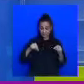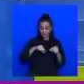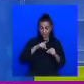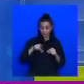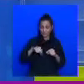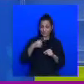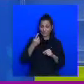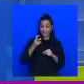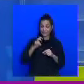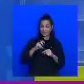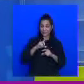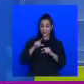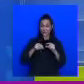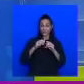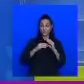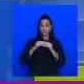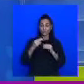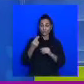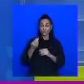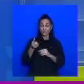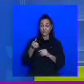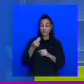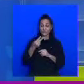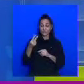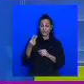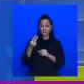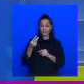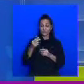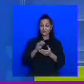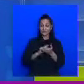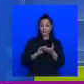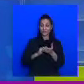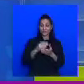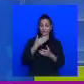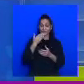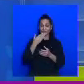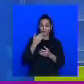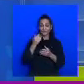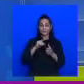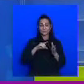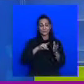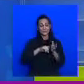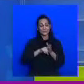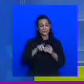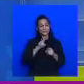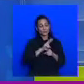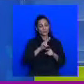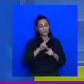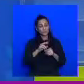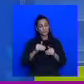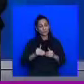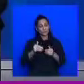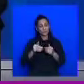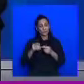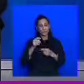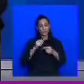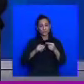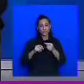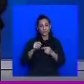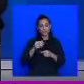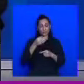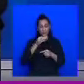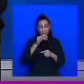15 dezenas sorteadas no concurso 2.622 da Loto Fácil. E os auditores do Ministério da